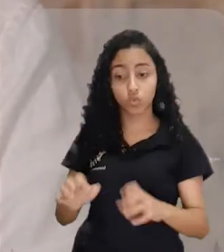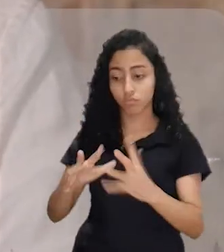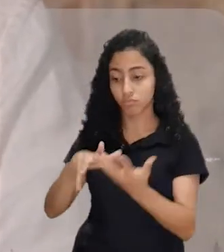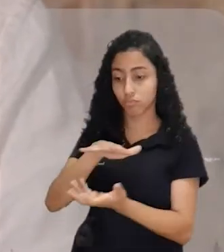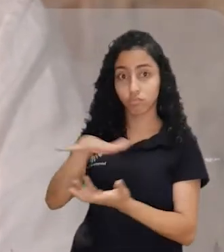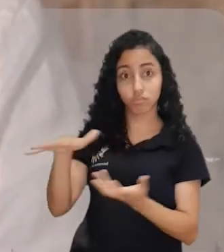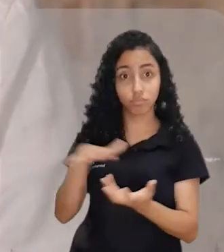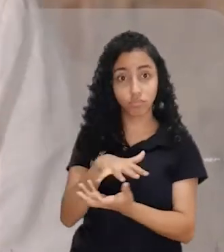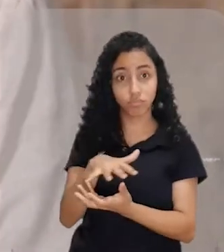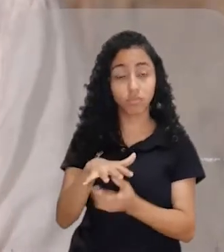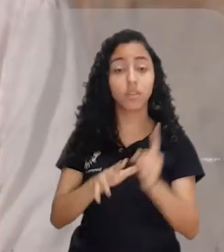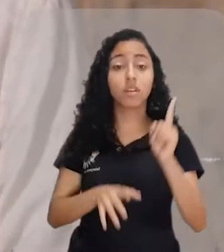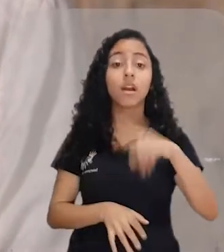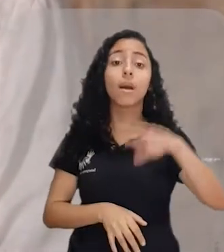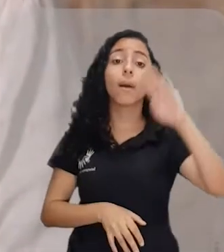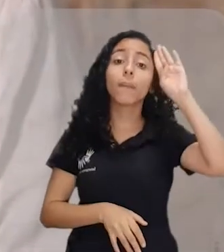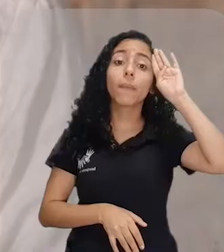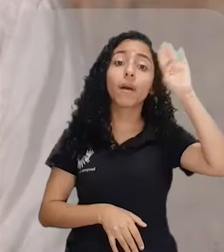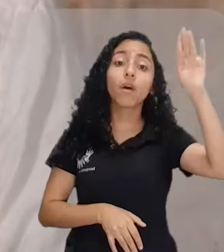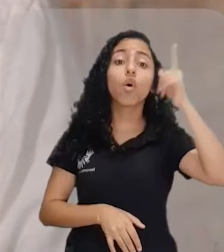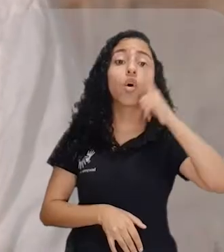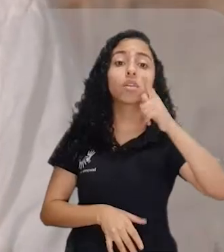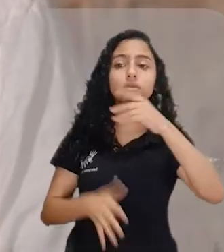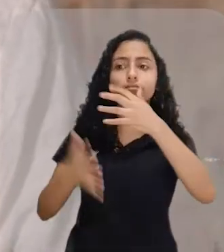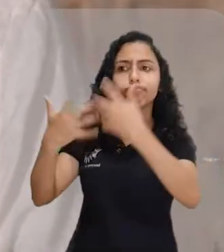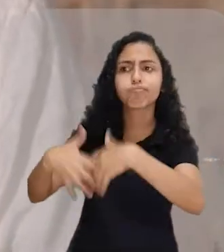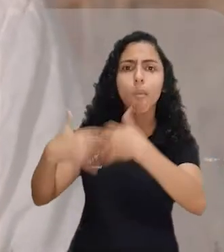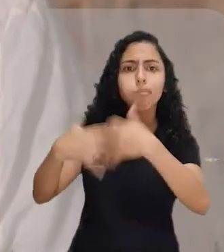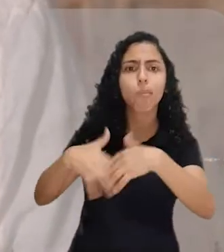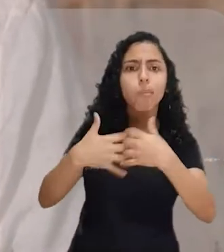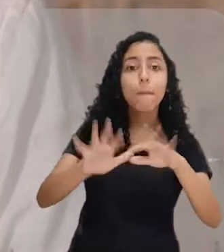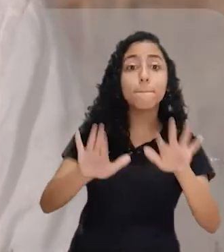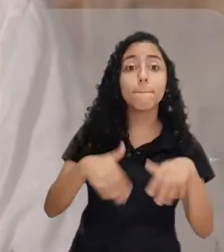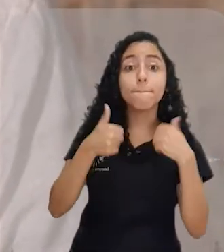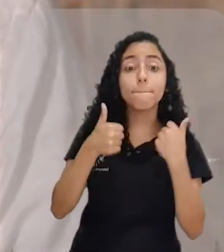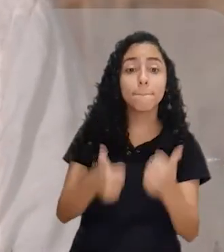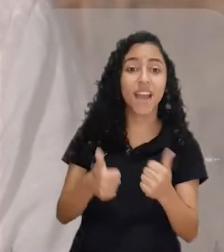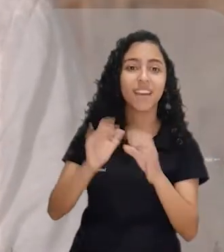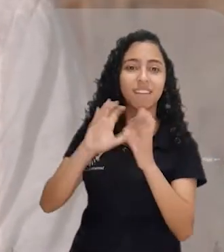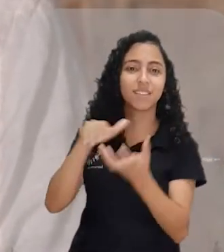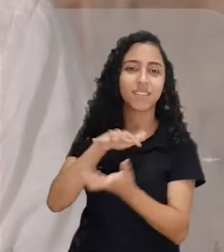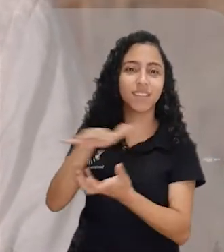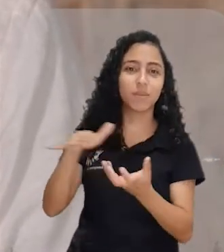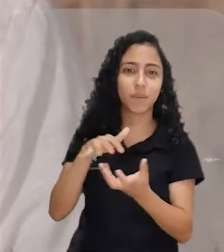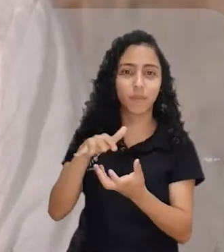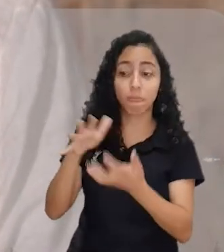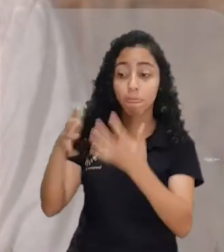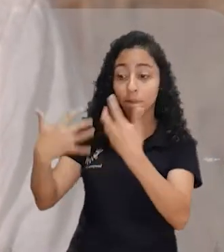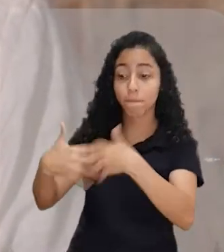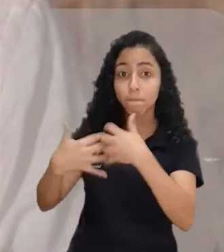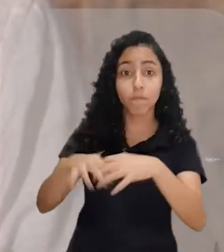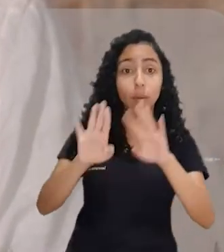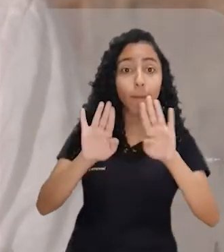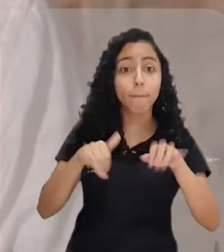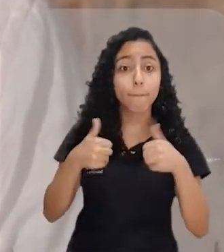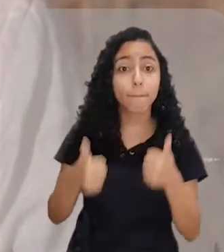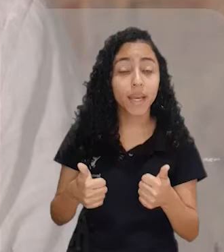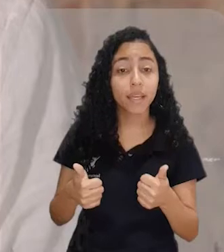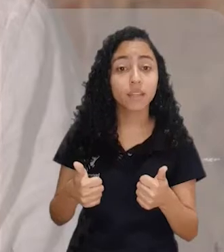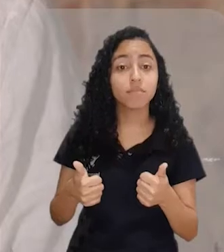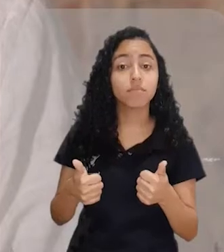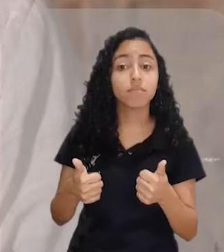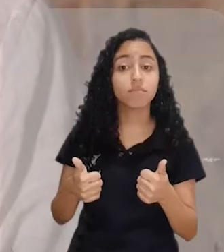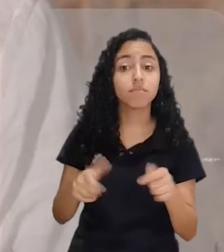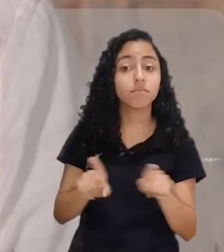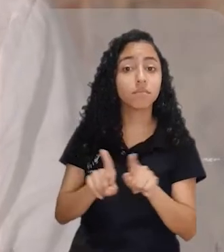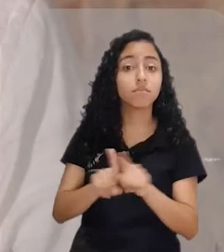estrutura dos ecossistemas. E isso é fundamental para garantir o bom funcionamento daqueles ecossistemas. Esse bom